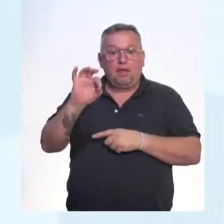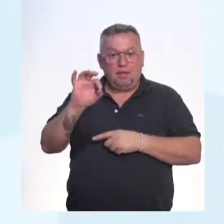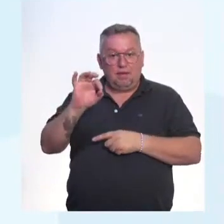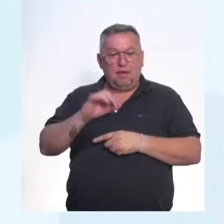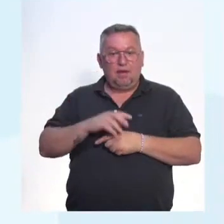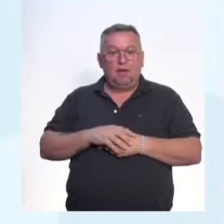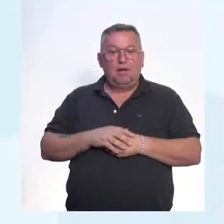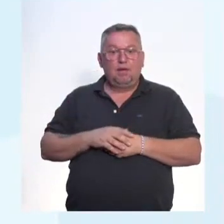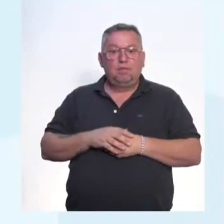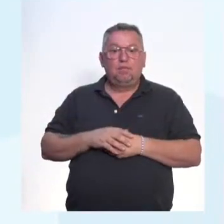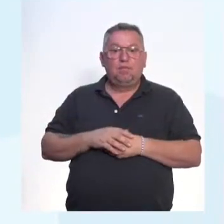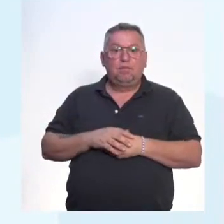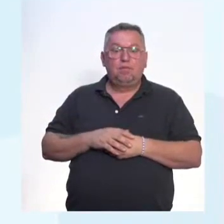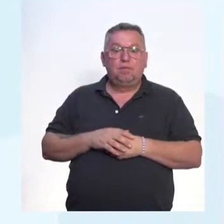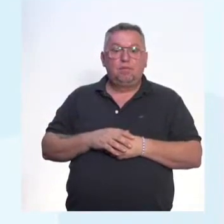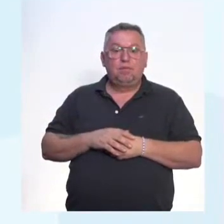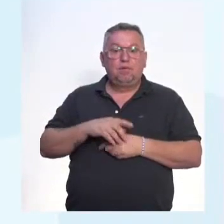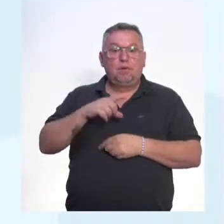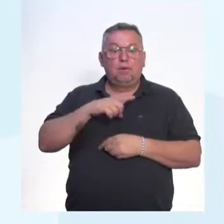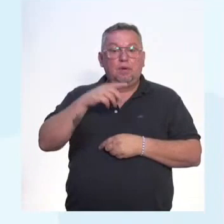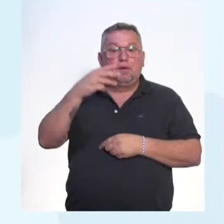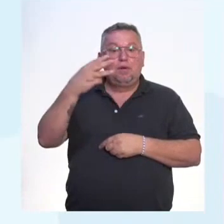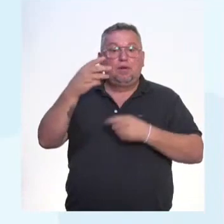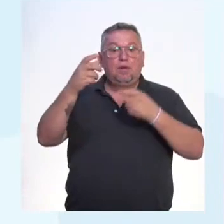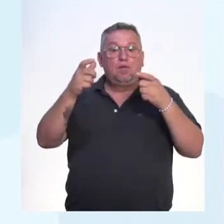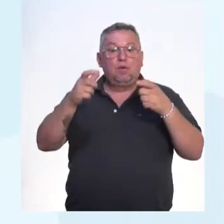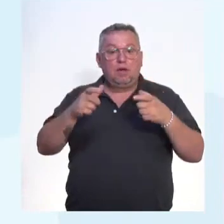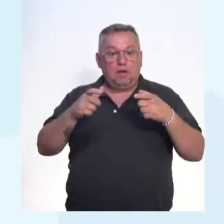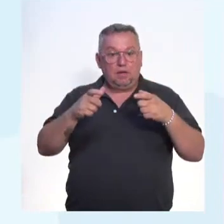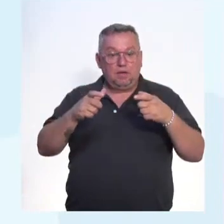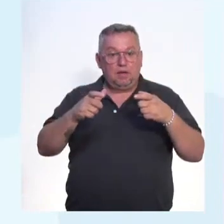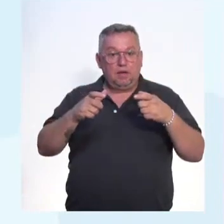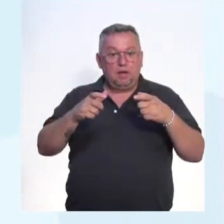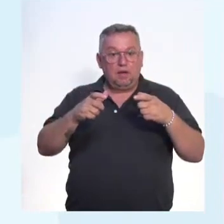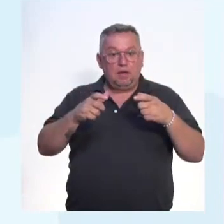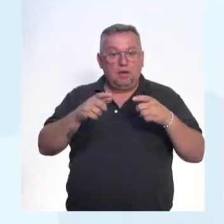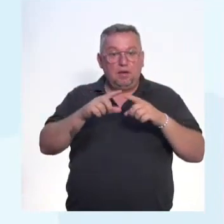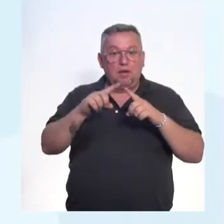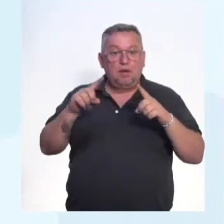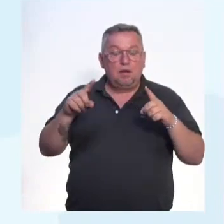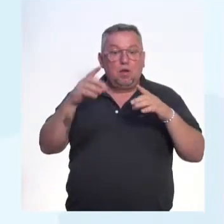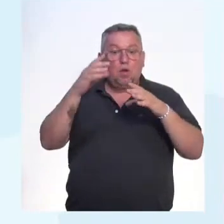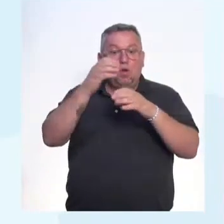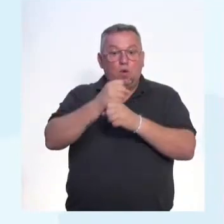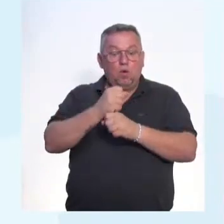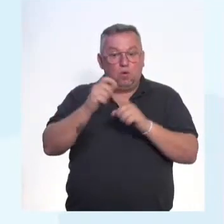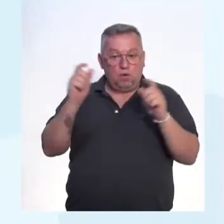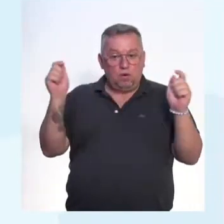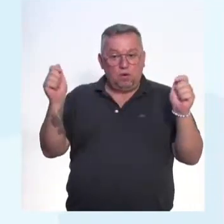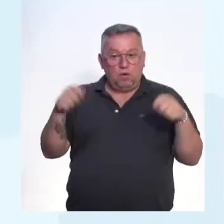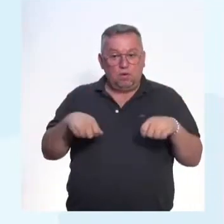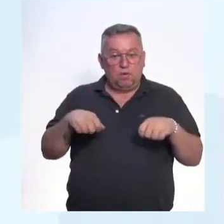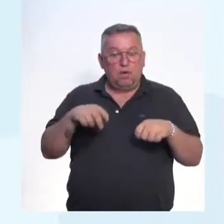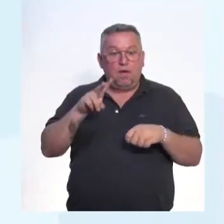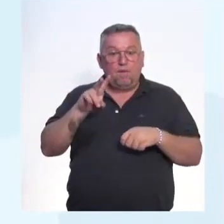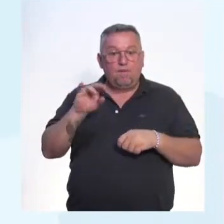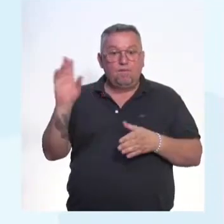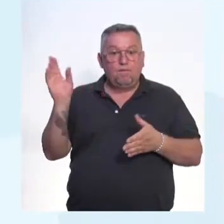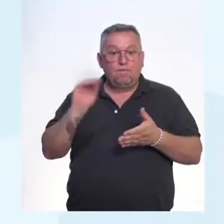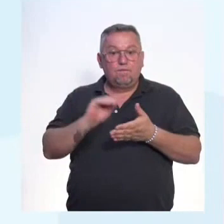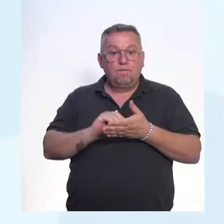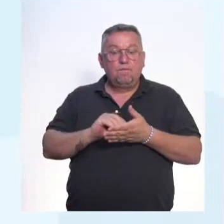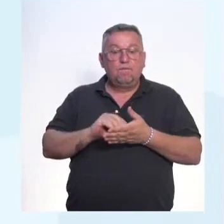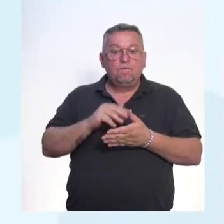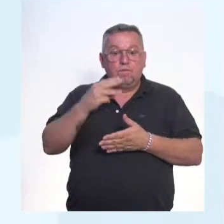10. Muito bem. Tenho 3 lugares. Então, no total das possibilidades, vou colocar